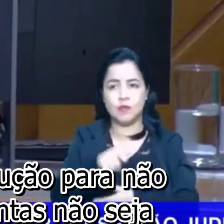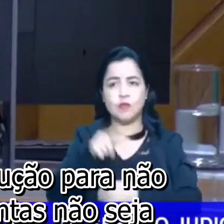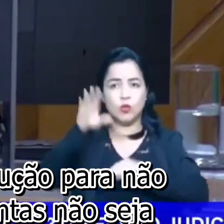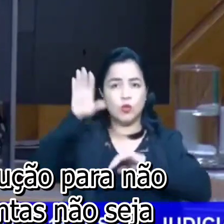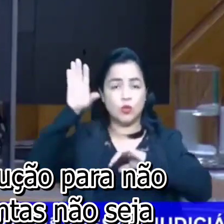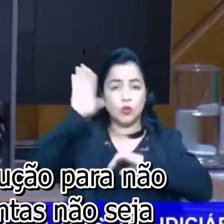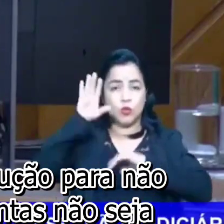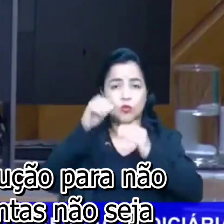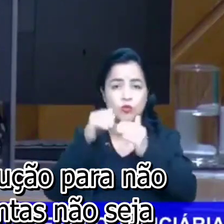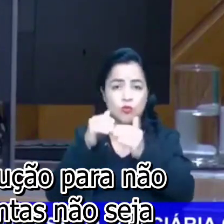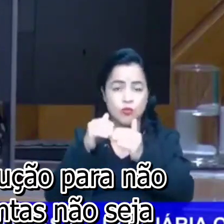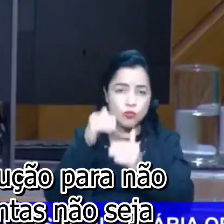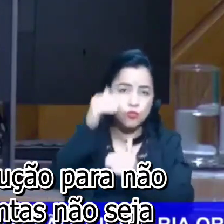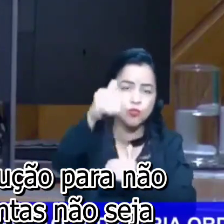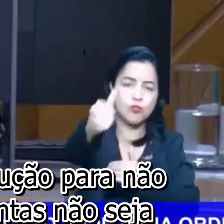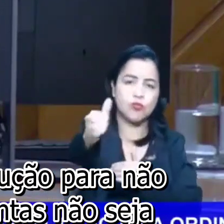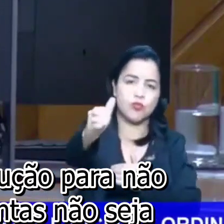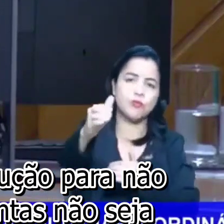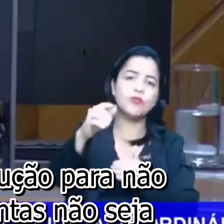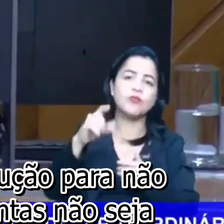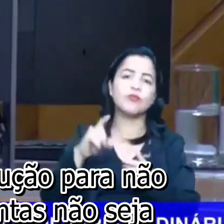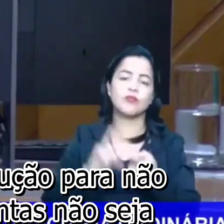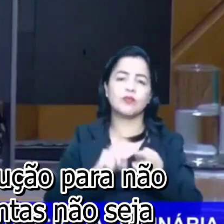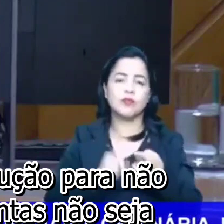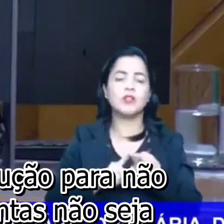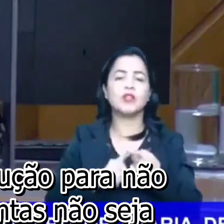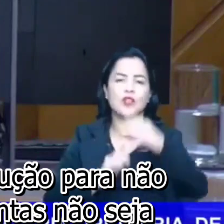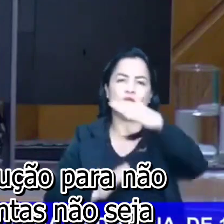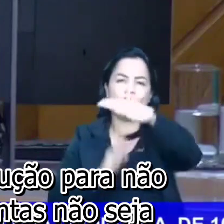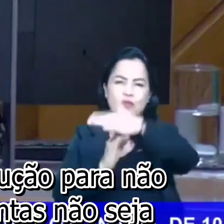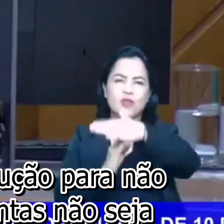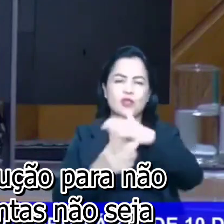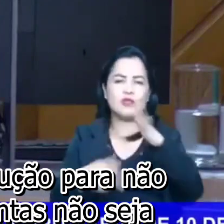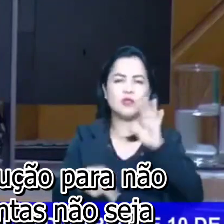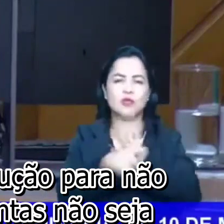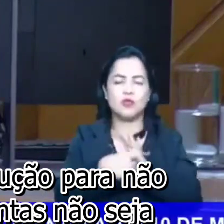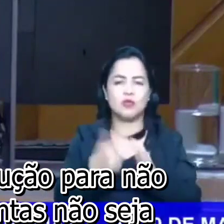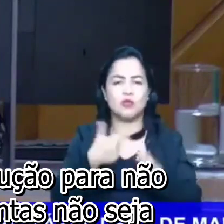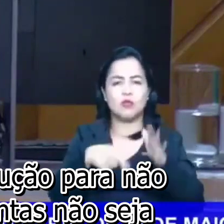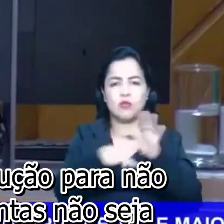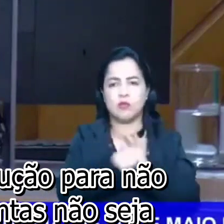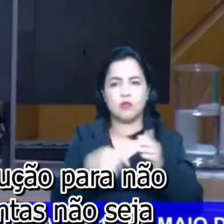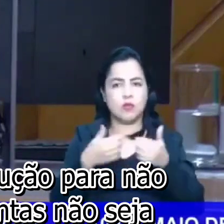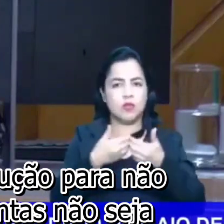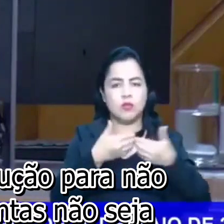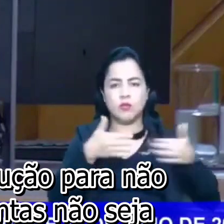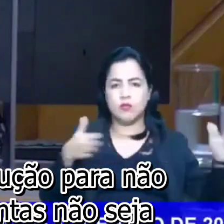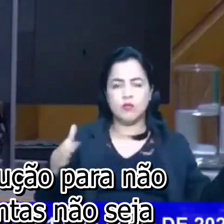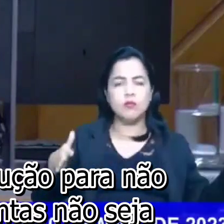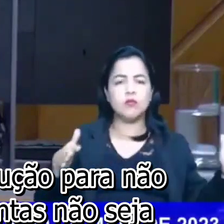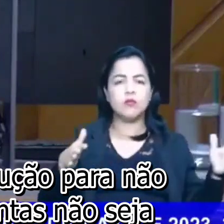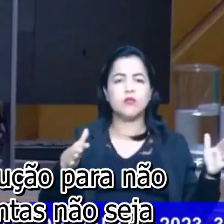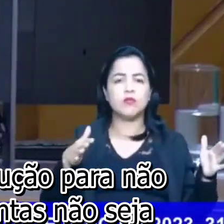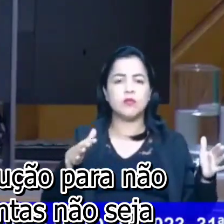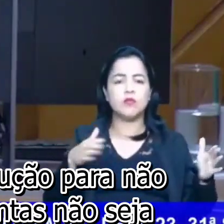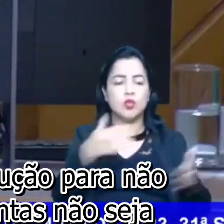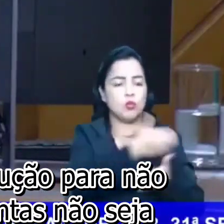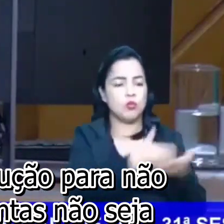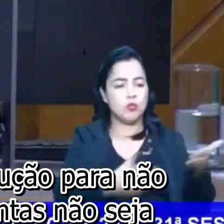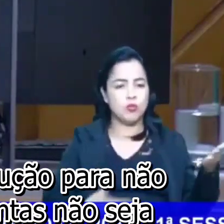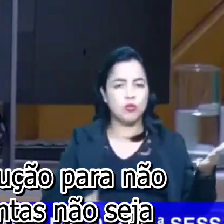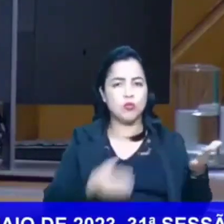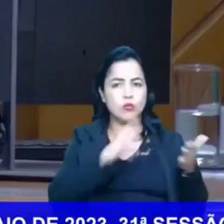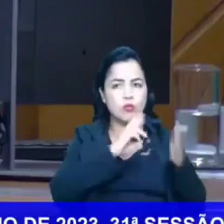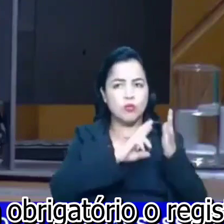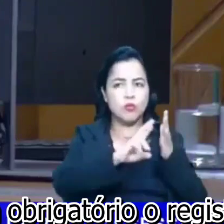candidata ultrapassou o limite previsto pela resolução para não abrir, para que a abertura da prestação das contas